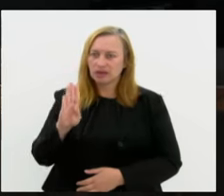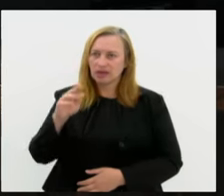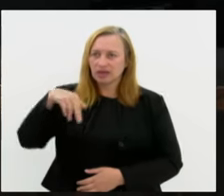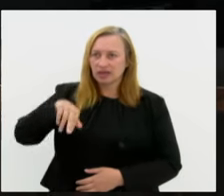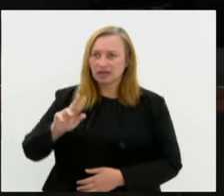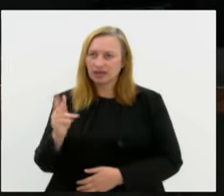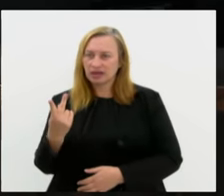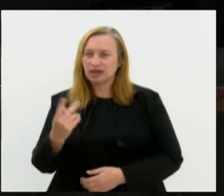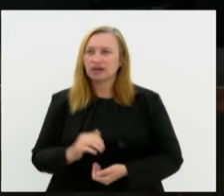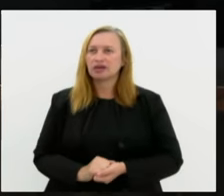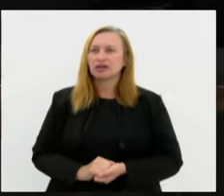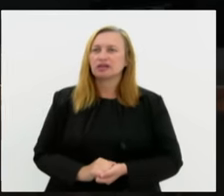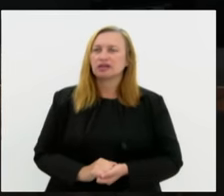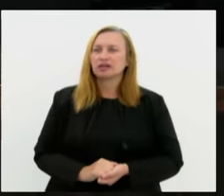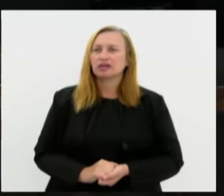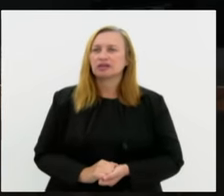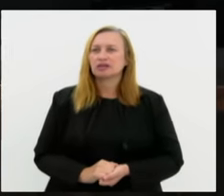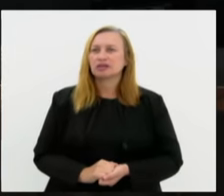Sim,